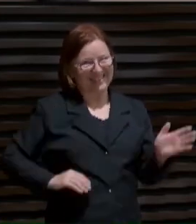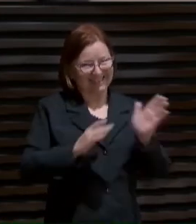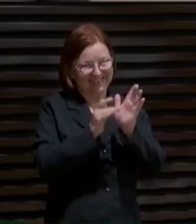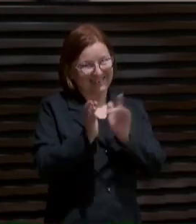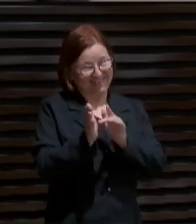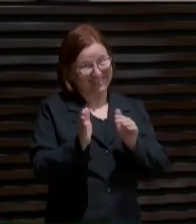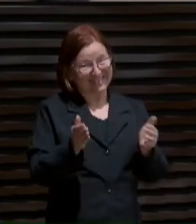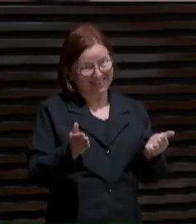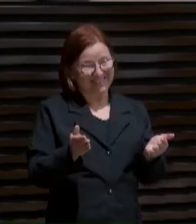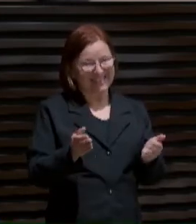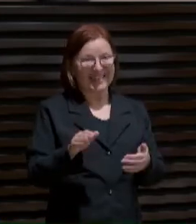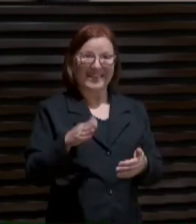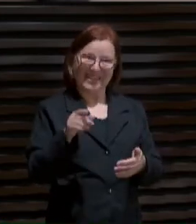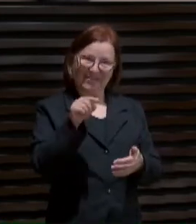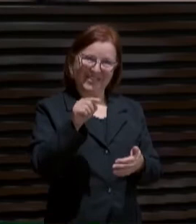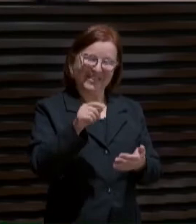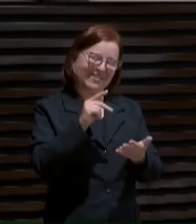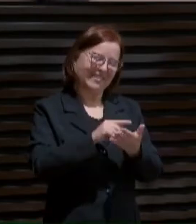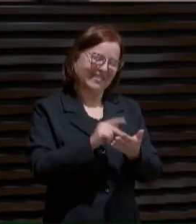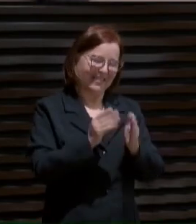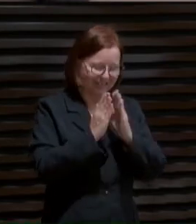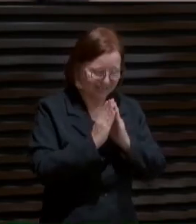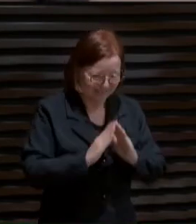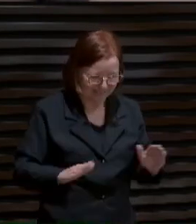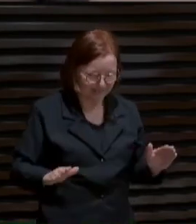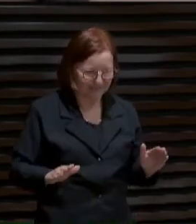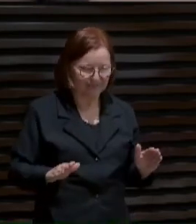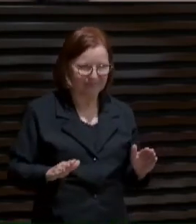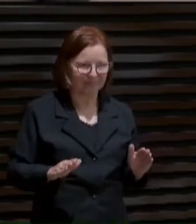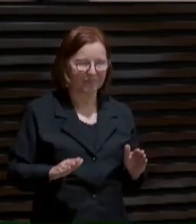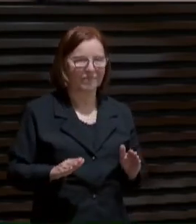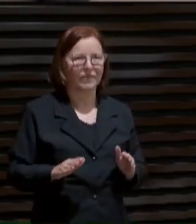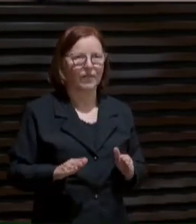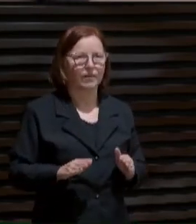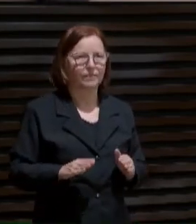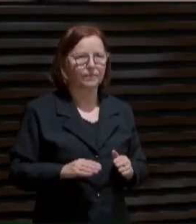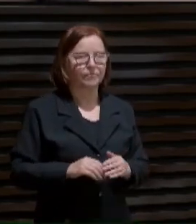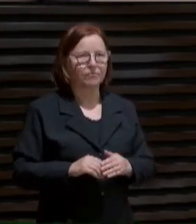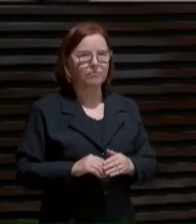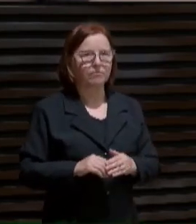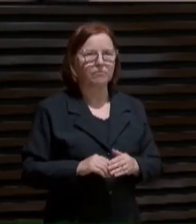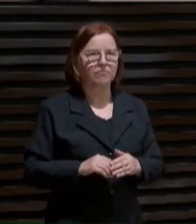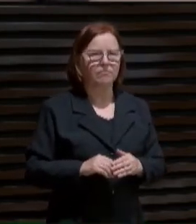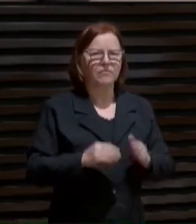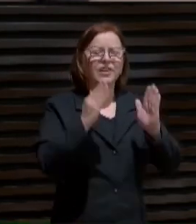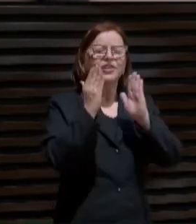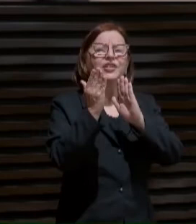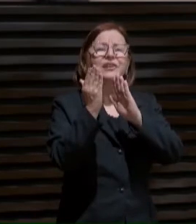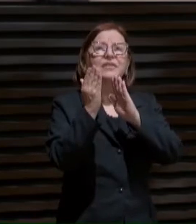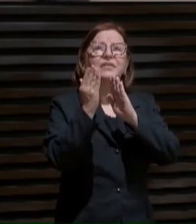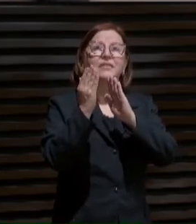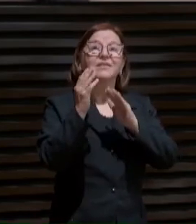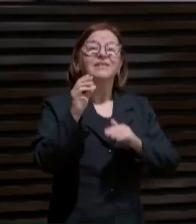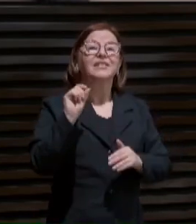adorador Ah e não se esqueça daquilo que nós vamos no primeiro parágrafo diante de quem nós nos prostramos